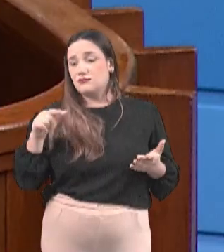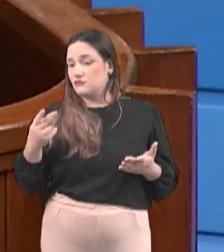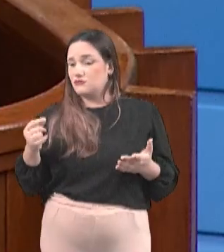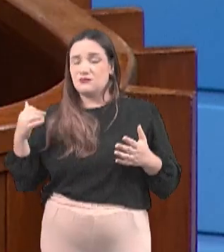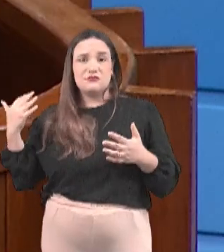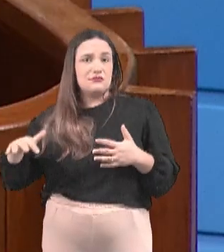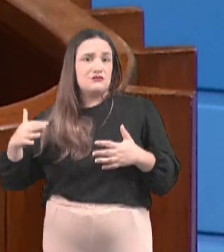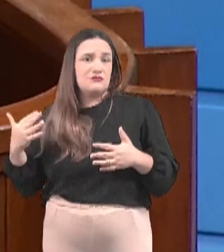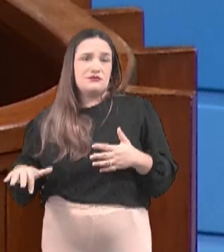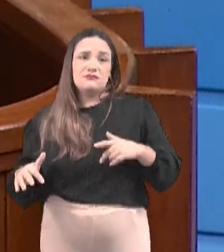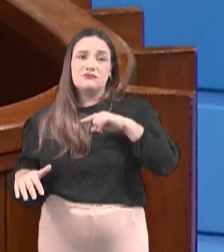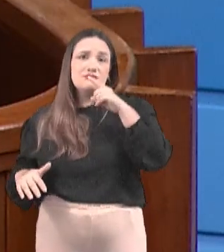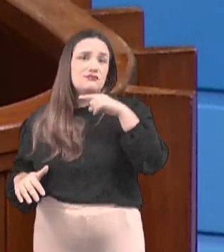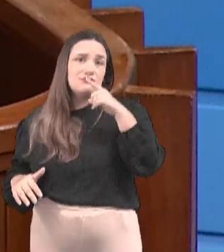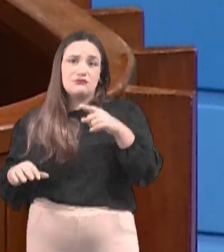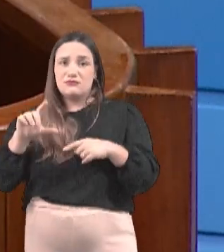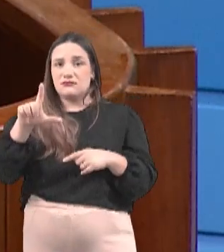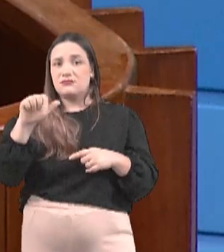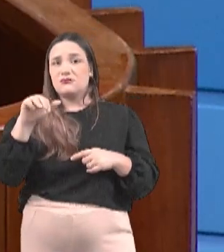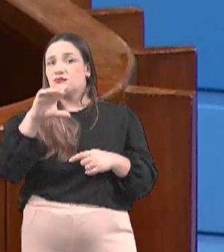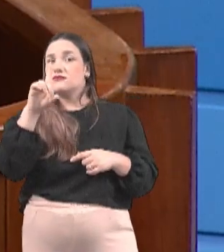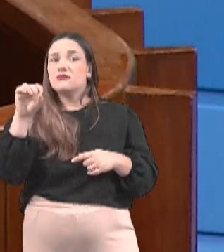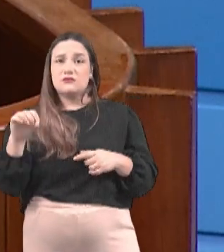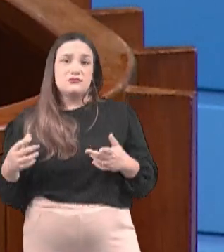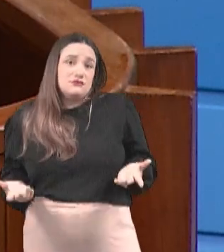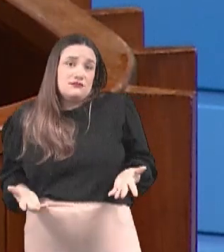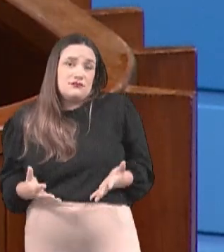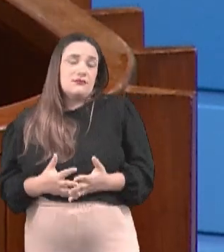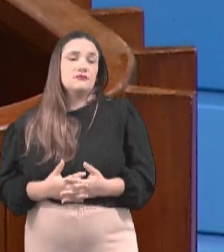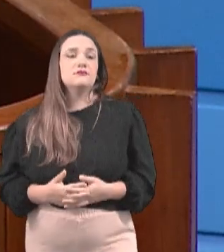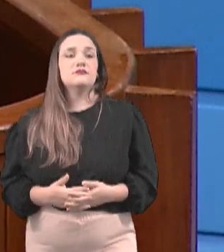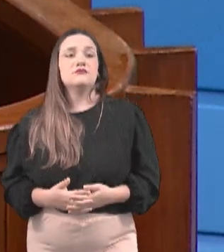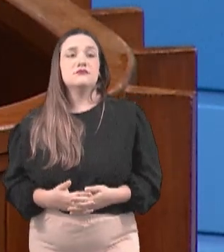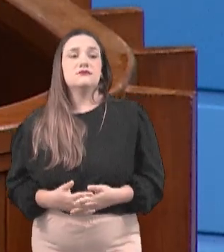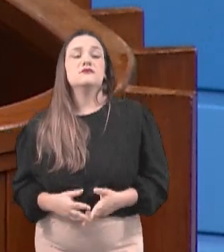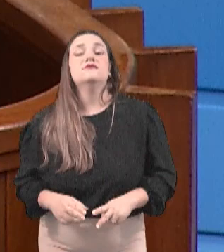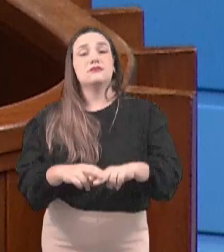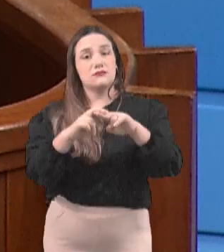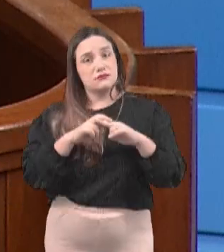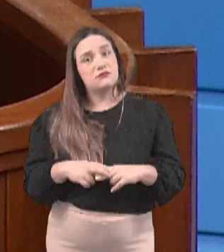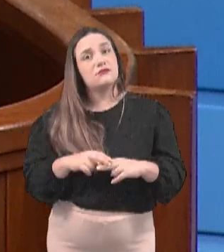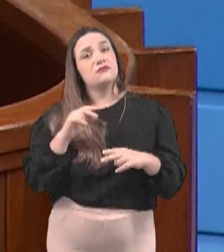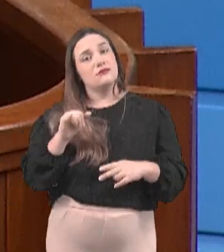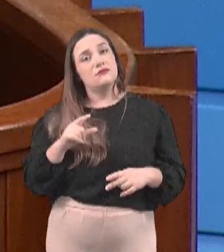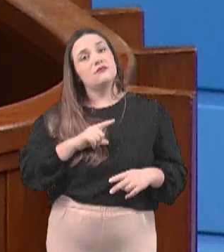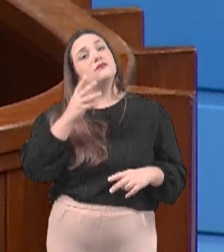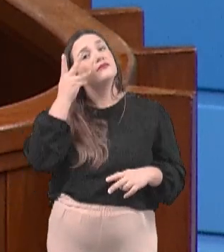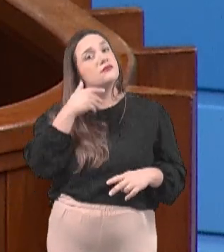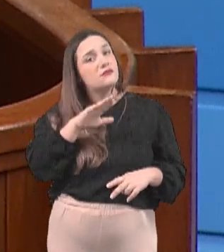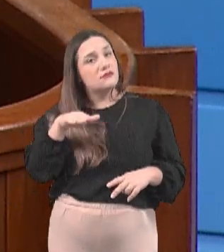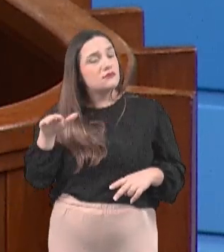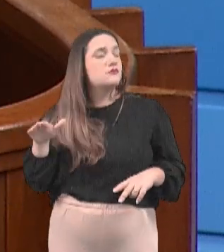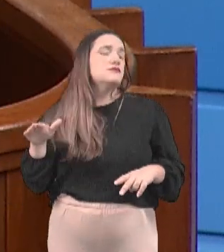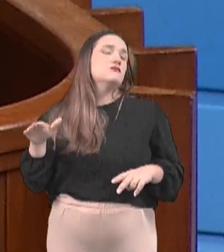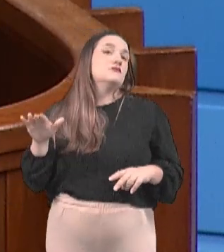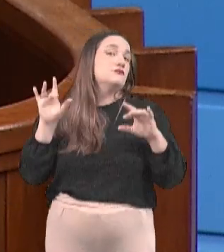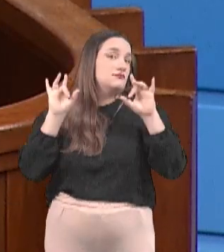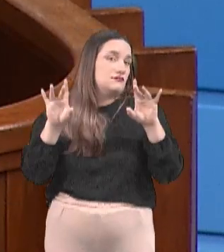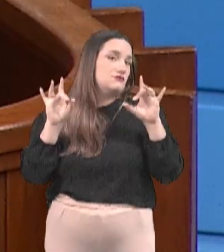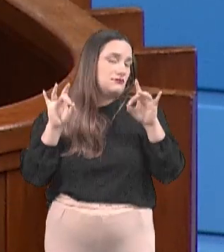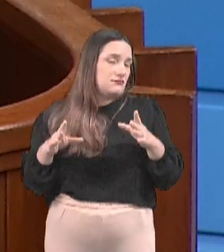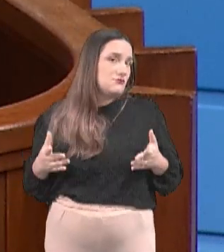caro para conseguir. Portanto, as famílias das crianças da educação especial,